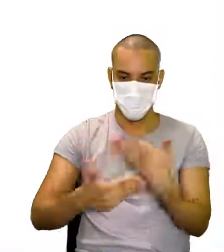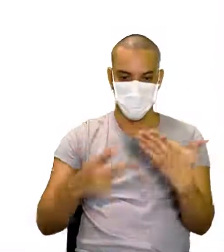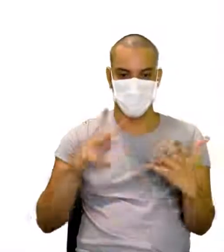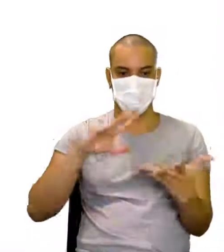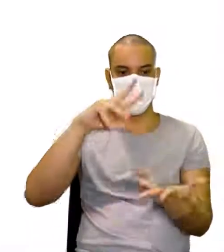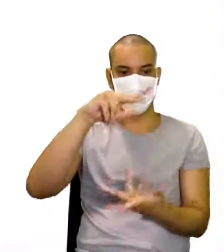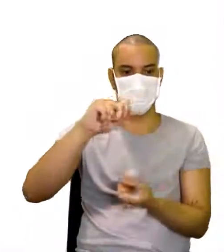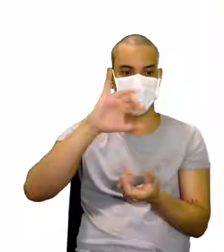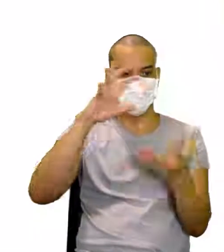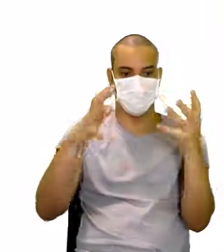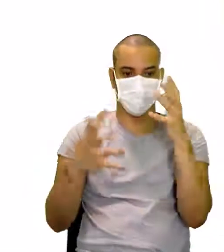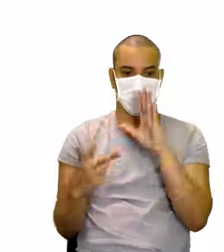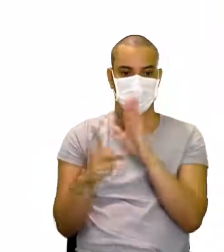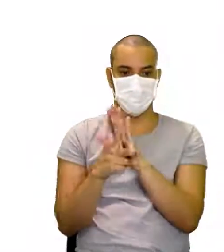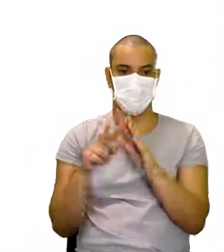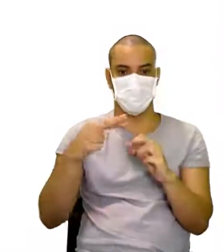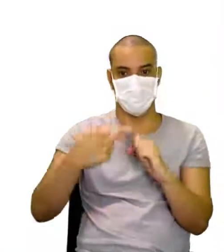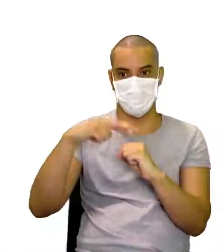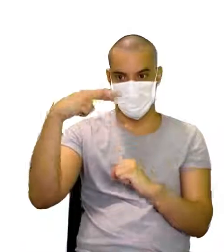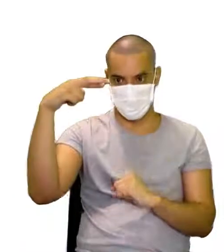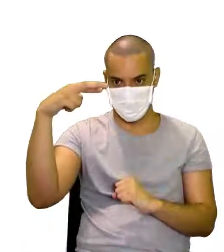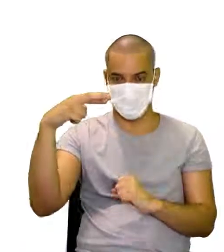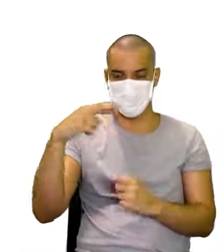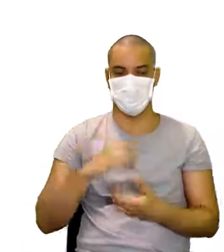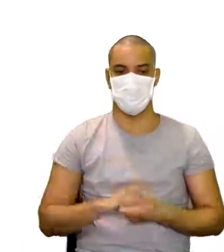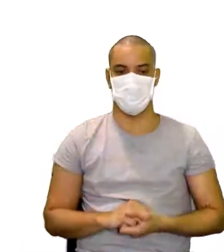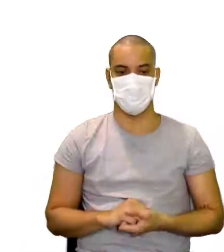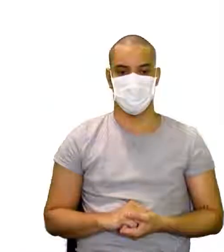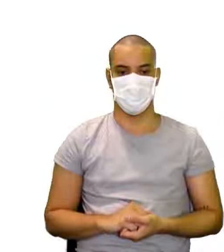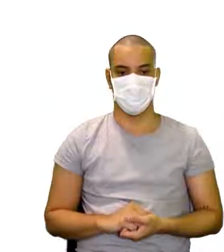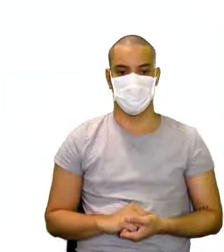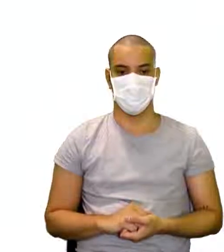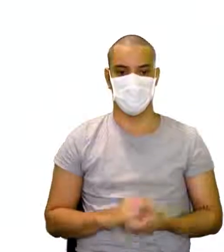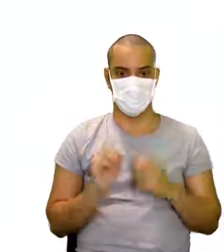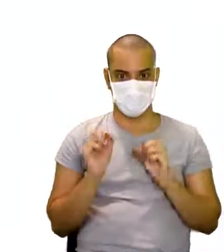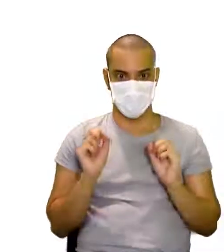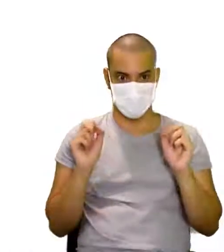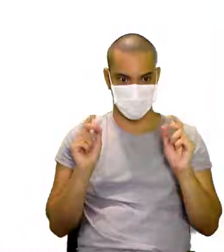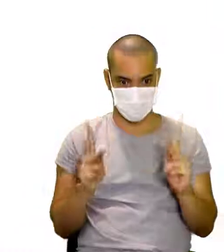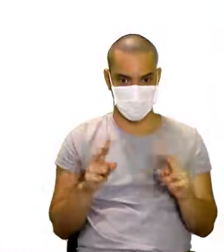na atmosfera, emitindo radiação, ok? Então aqui, olha